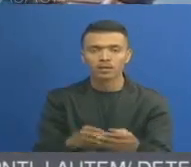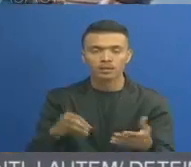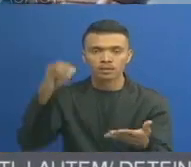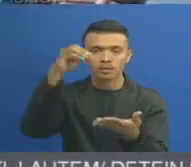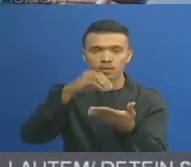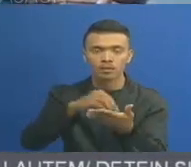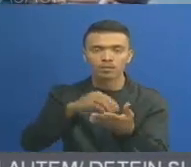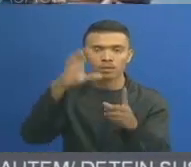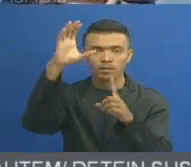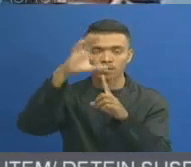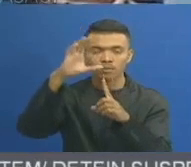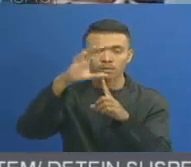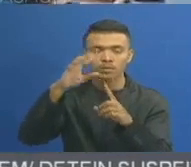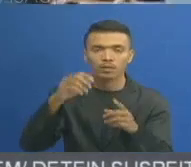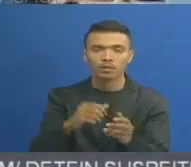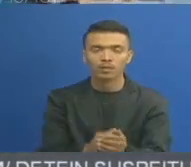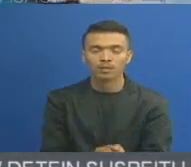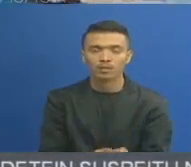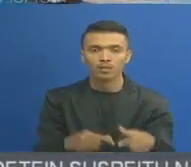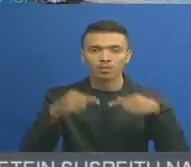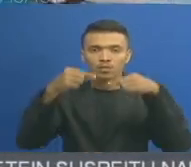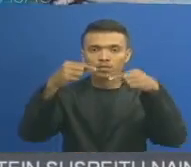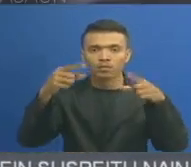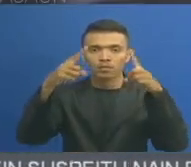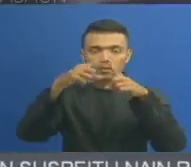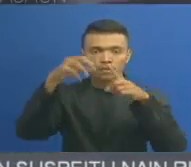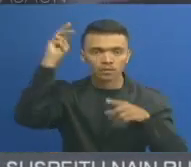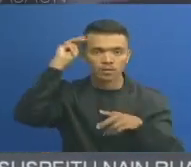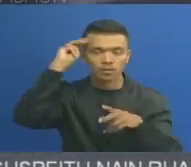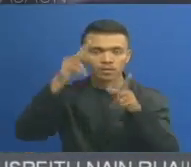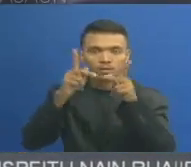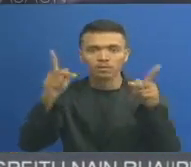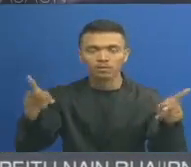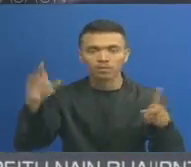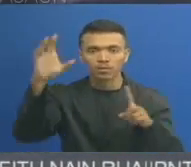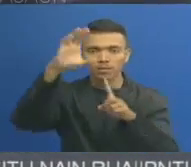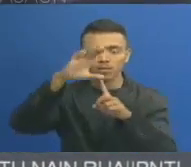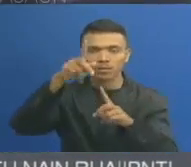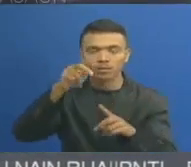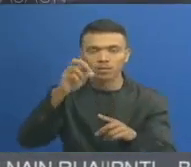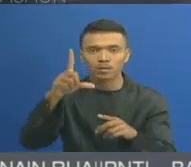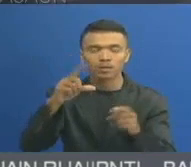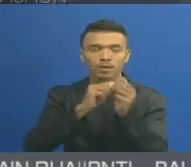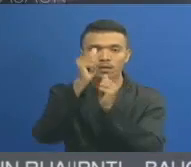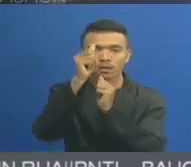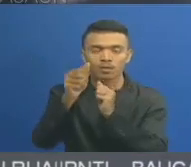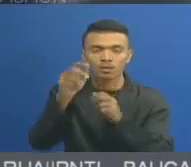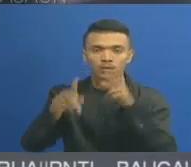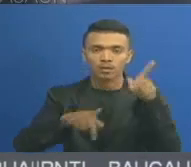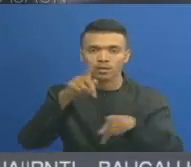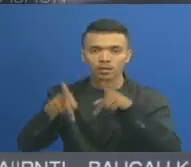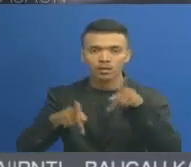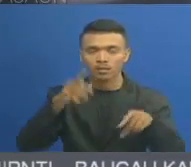hetu ba komando sa hansa evidencia para kaju ne se entrega ba ministeri publik. Comandante PNTL ne relata cidadão estrangeiro